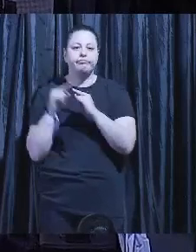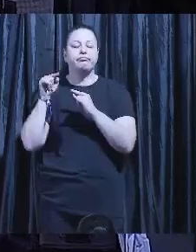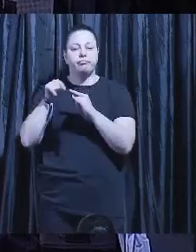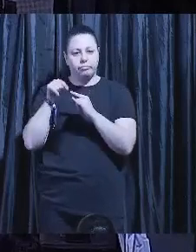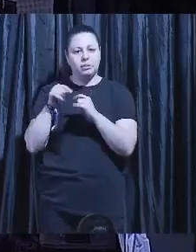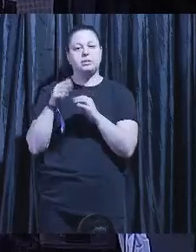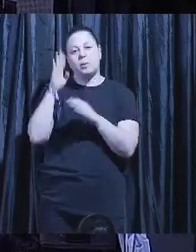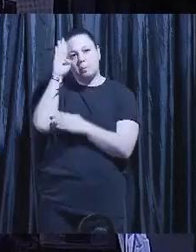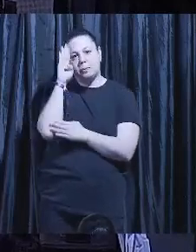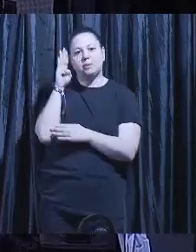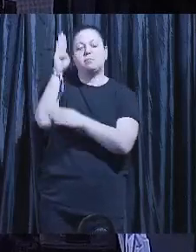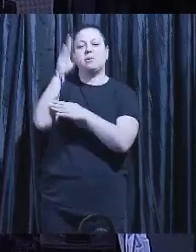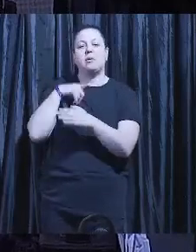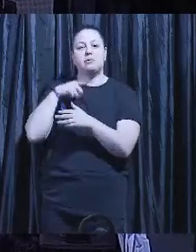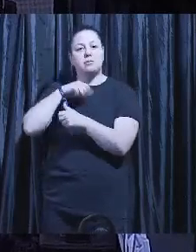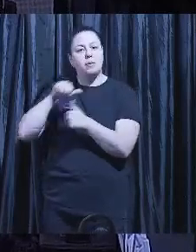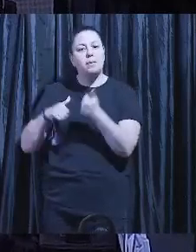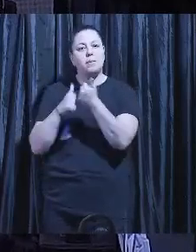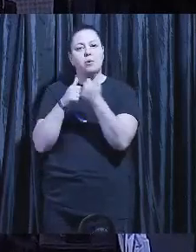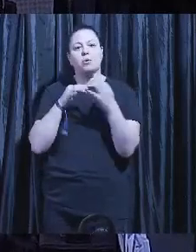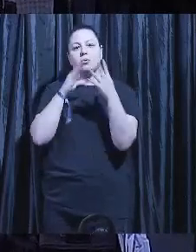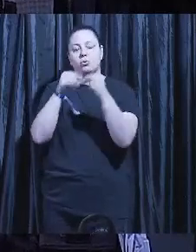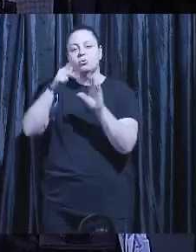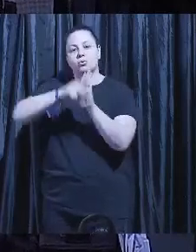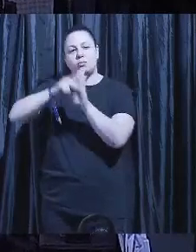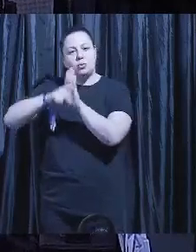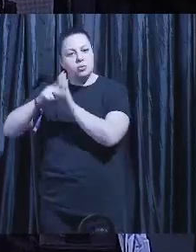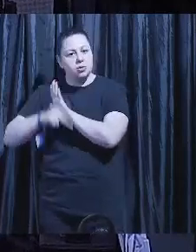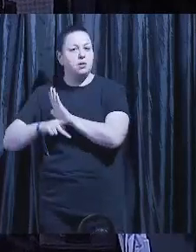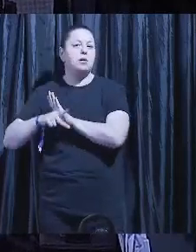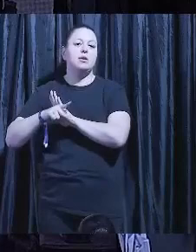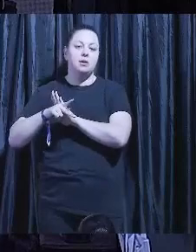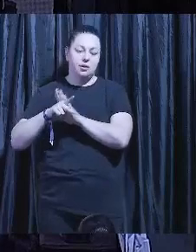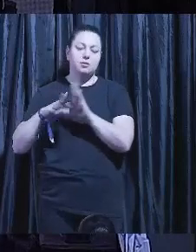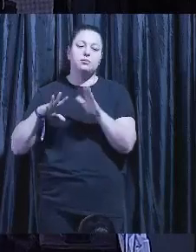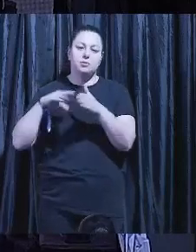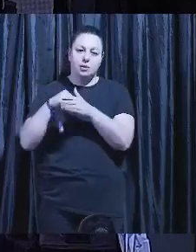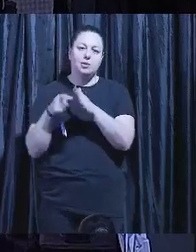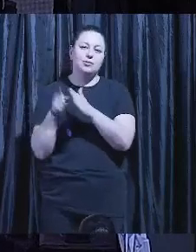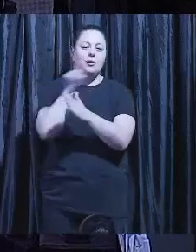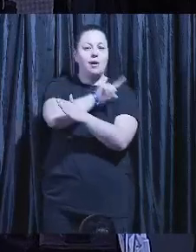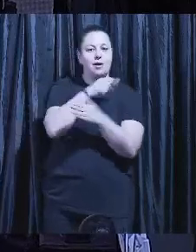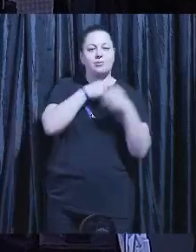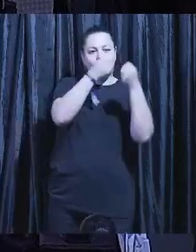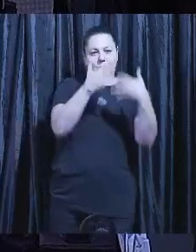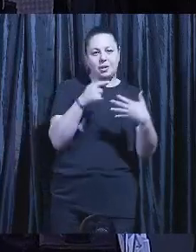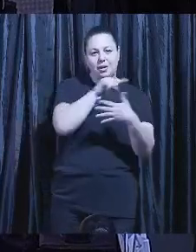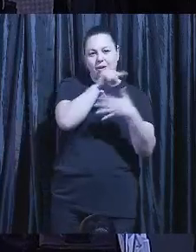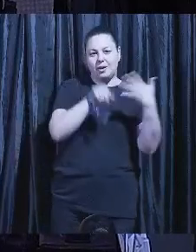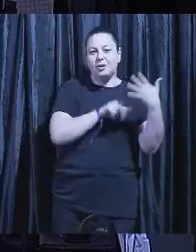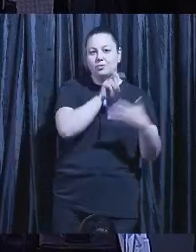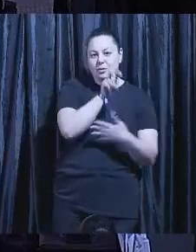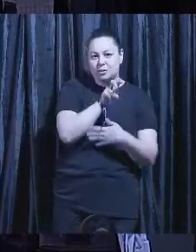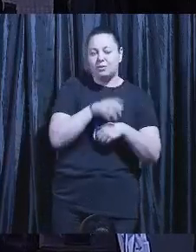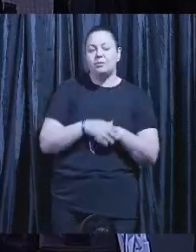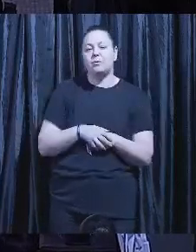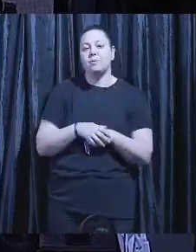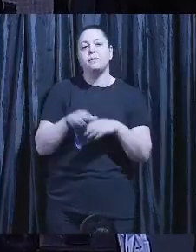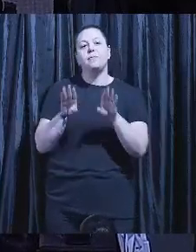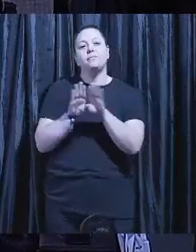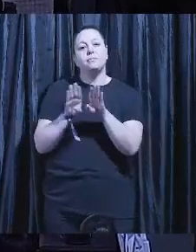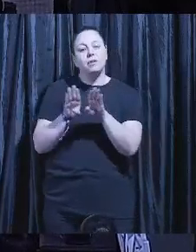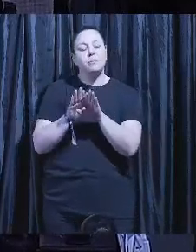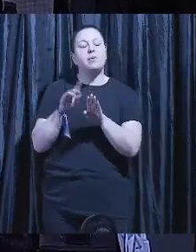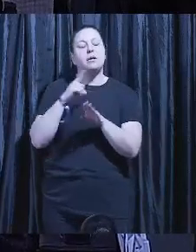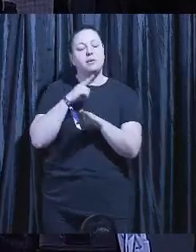guarda-chuva, que apoia todos os projetos da instituição naqueles eixos que eu apresentei anteriormente, dos 5 eixos. E, além disso, a